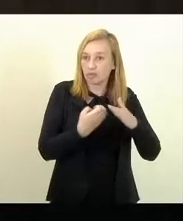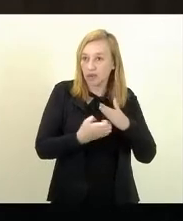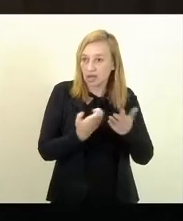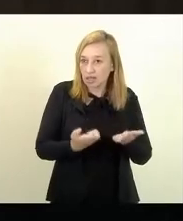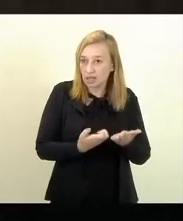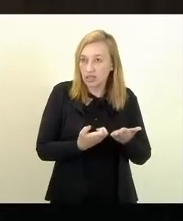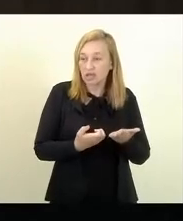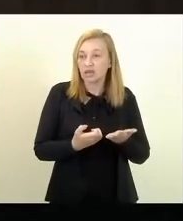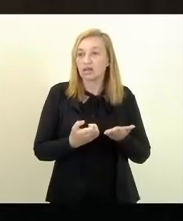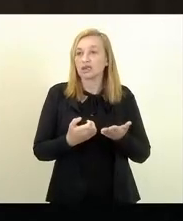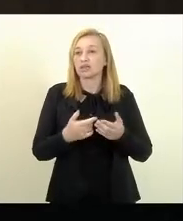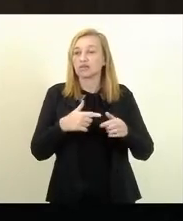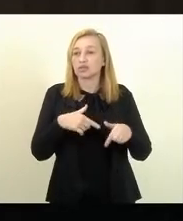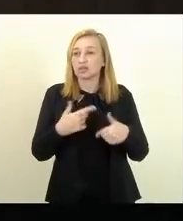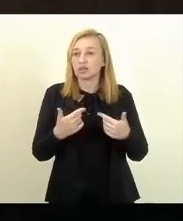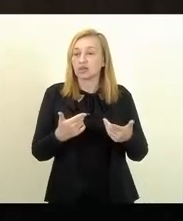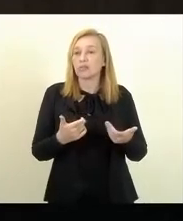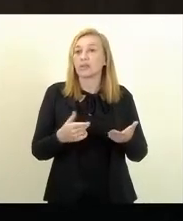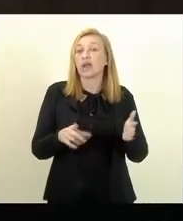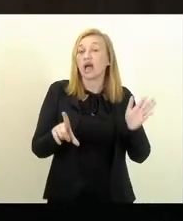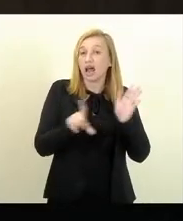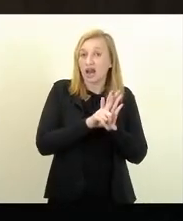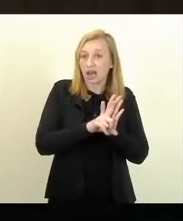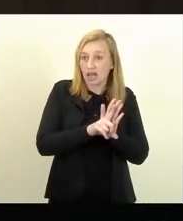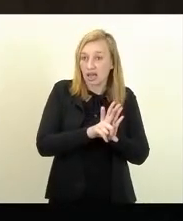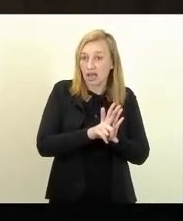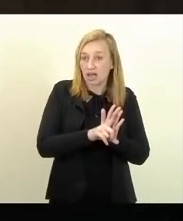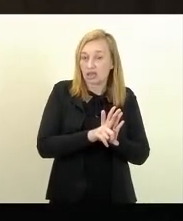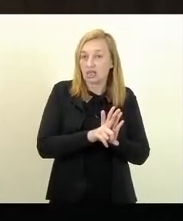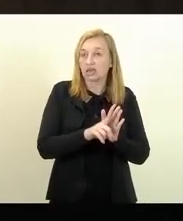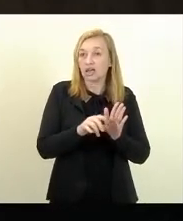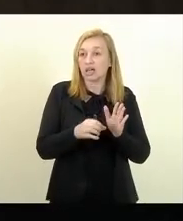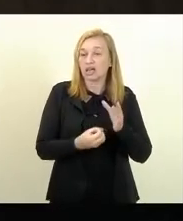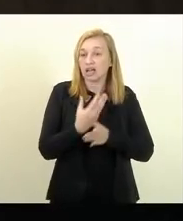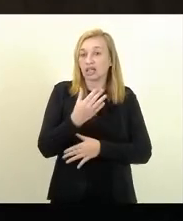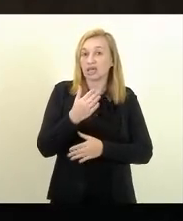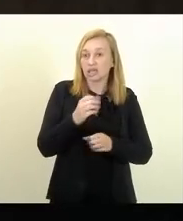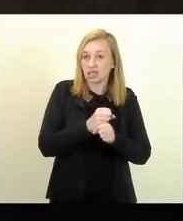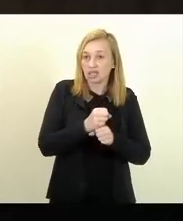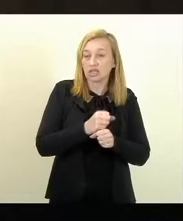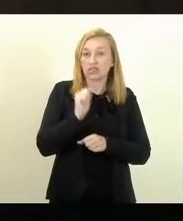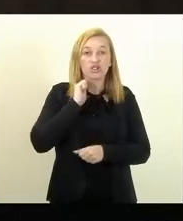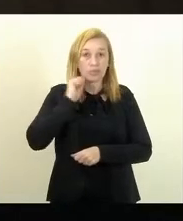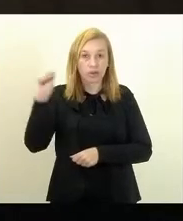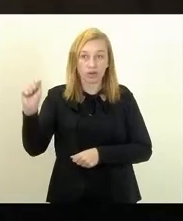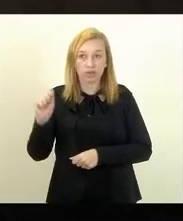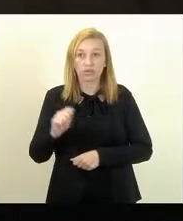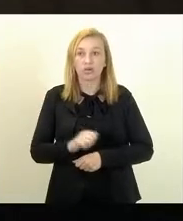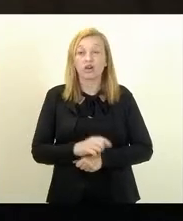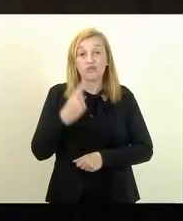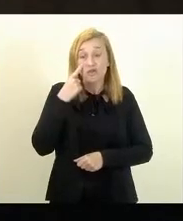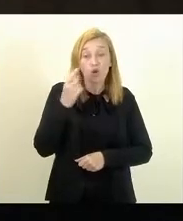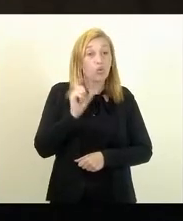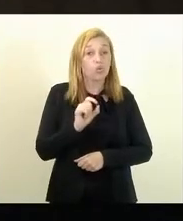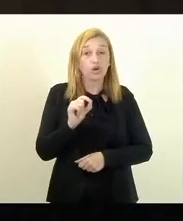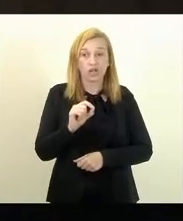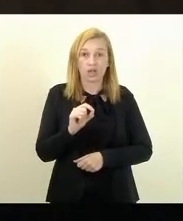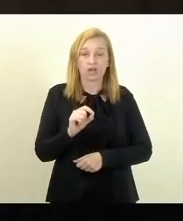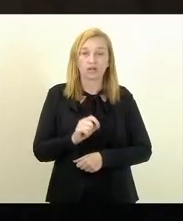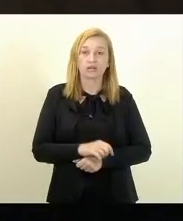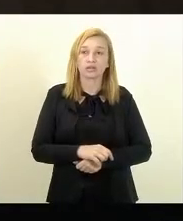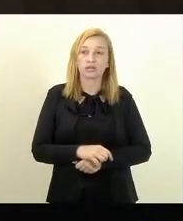inclusive, a nova lei de licitações que modificou a 8666, que foi sancionada este ano, inclusive, em abril deste ano, prever uma